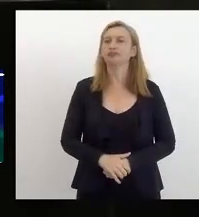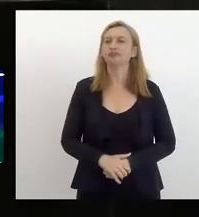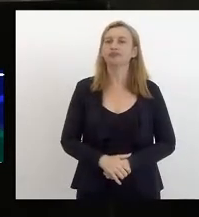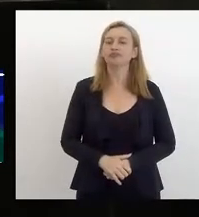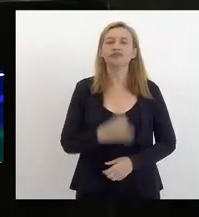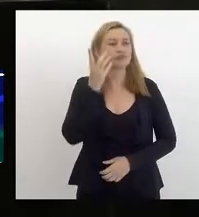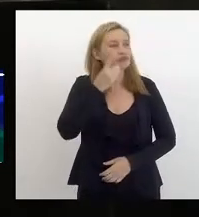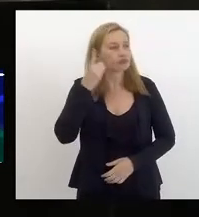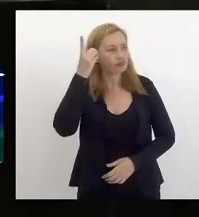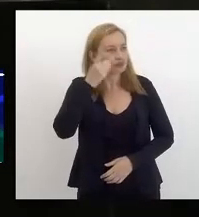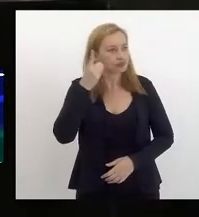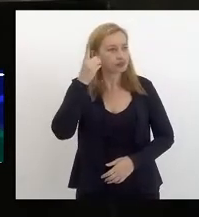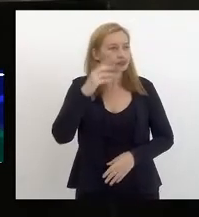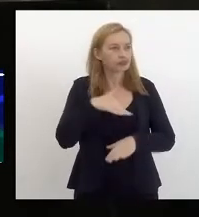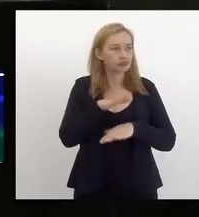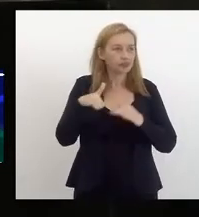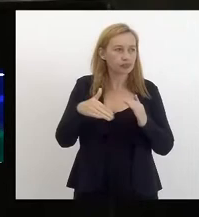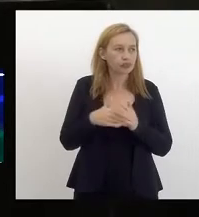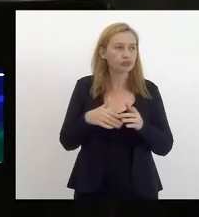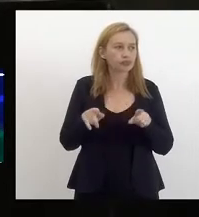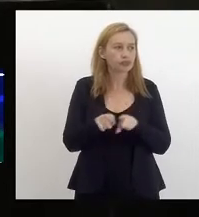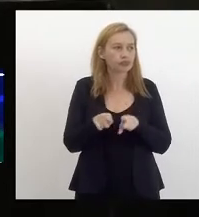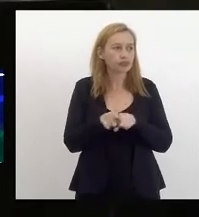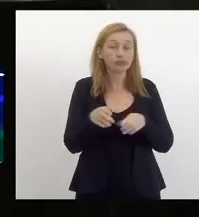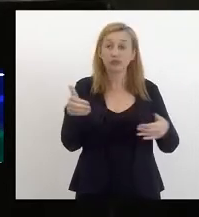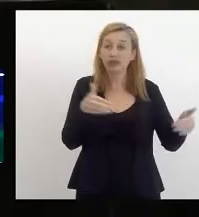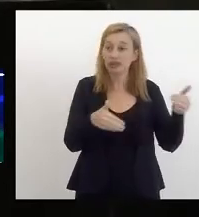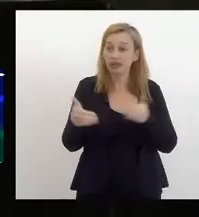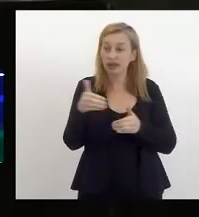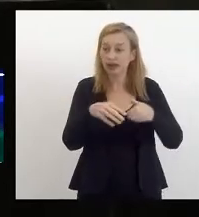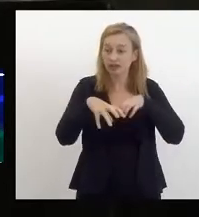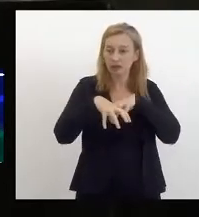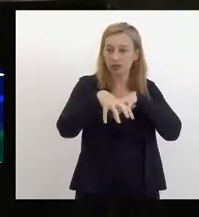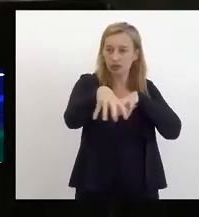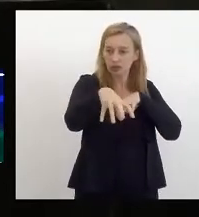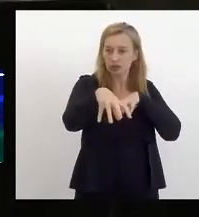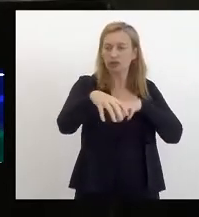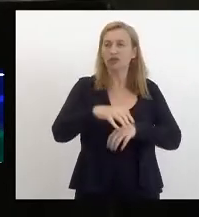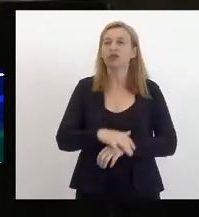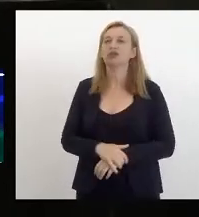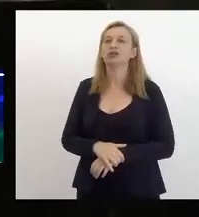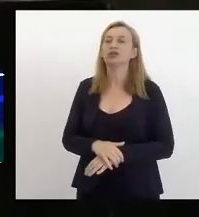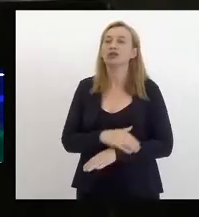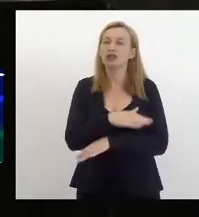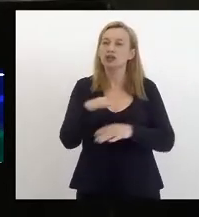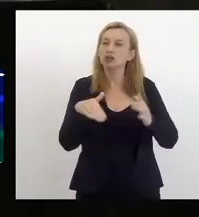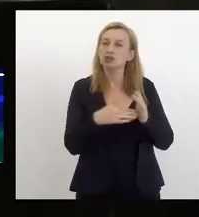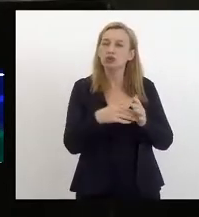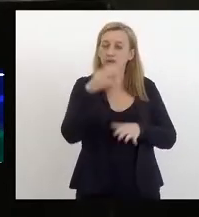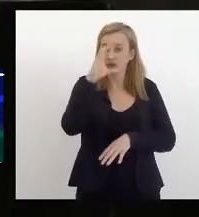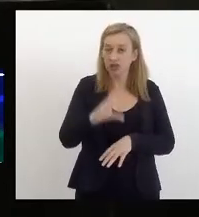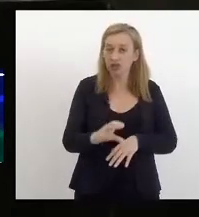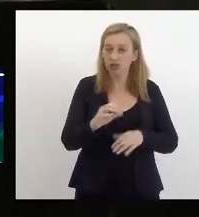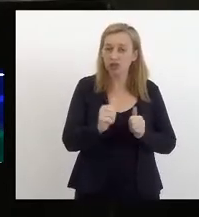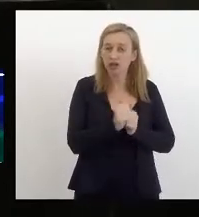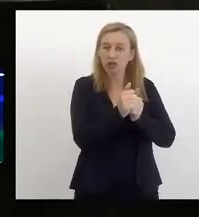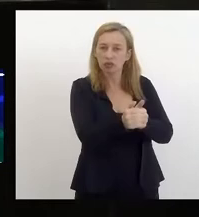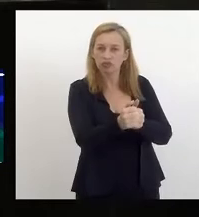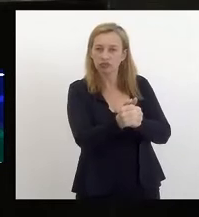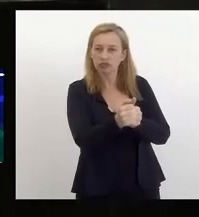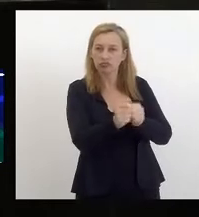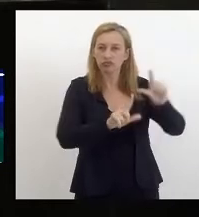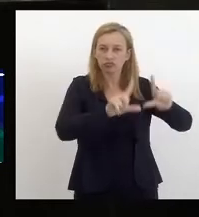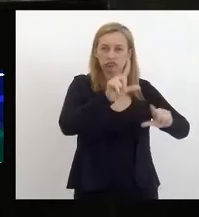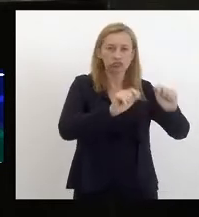os deputados e deputadas que começam também a ingressar no plenário virtual cidadão e cidadãos que nos acompanham